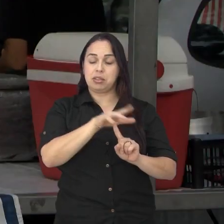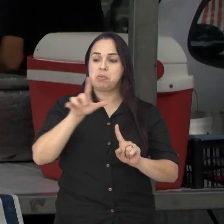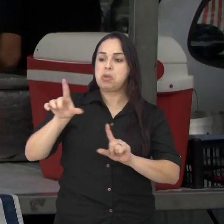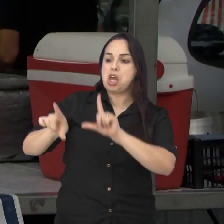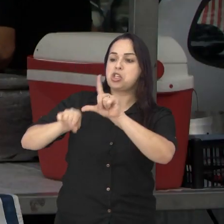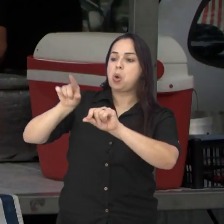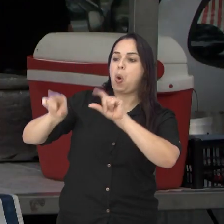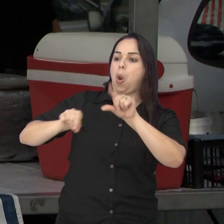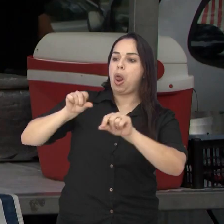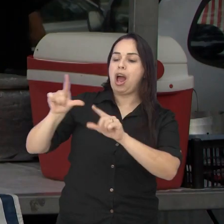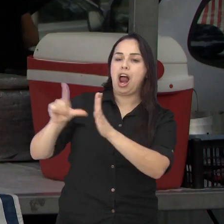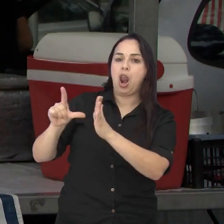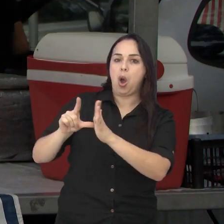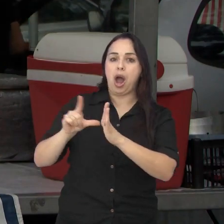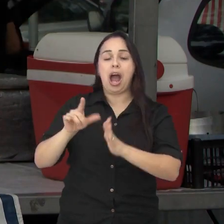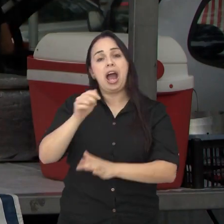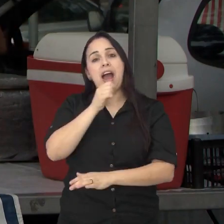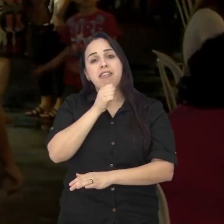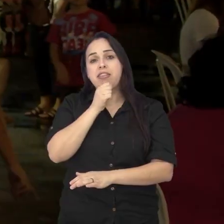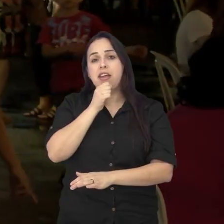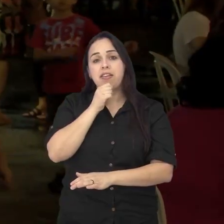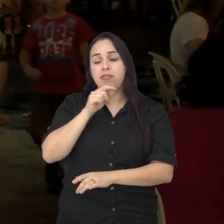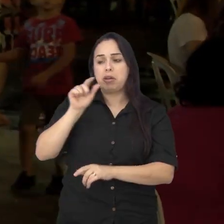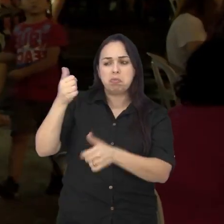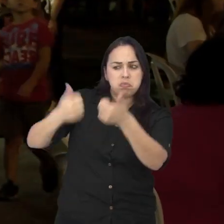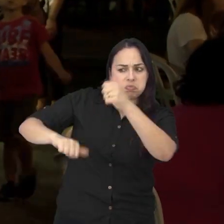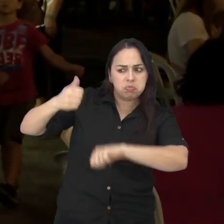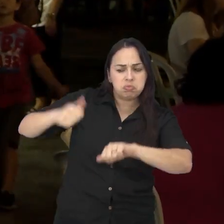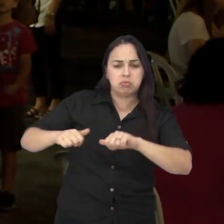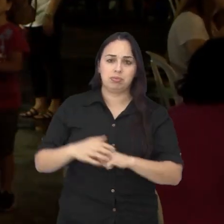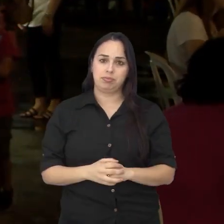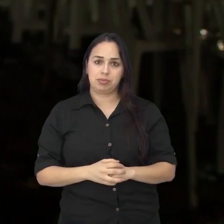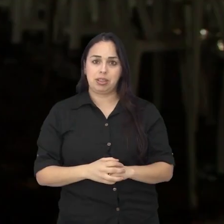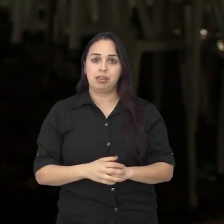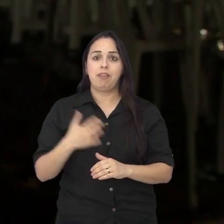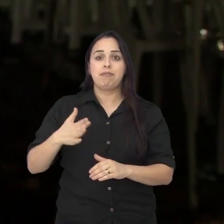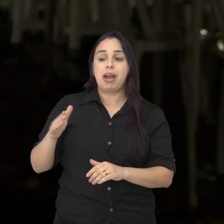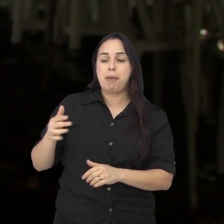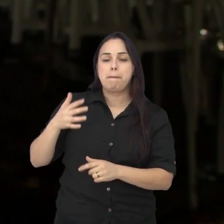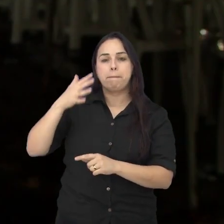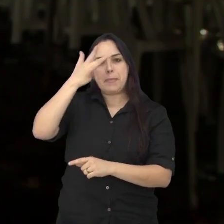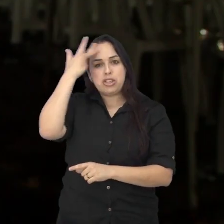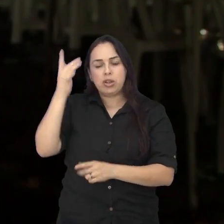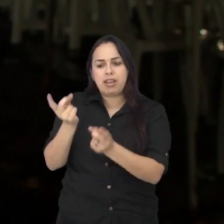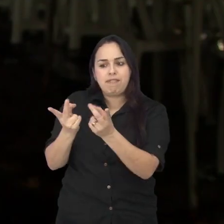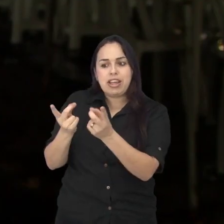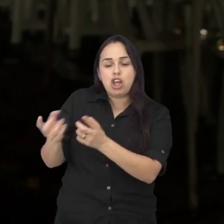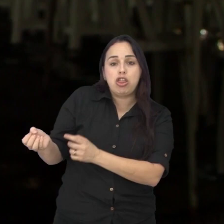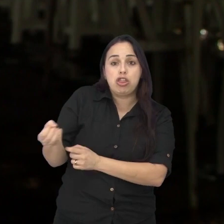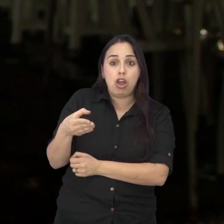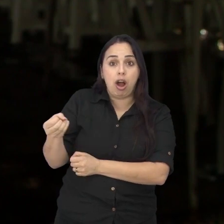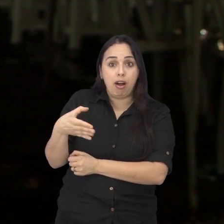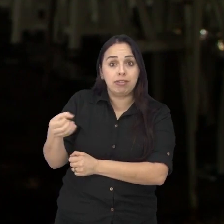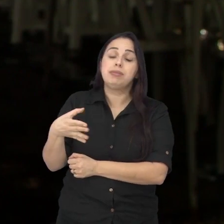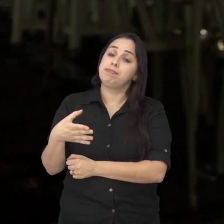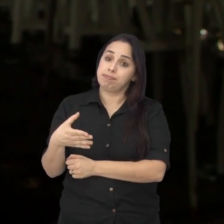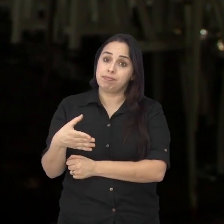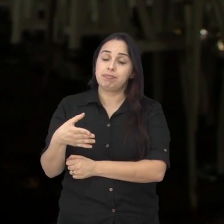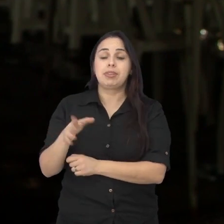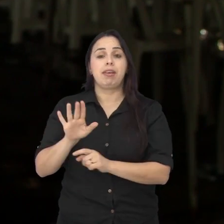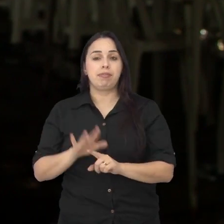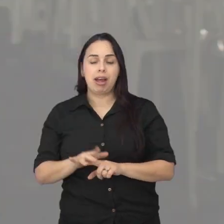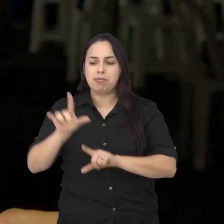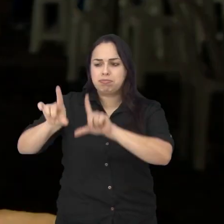a escolha dos comerciantes ainda será definida após uma análise. Vai entrar feirantes novos, tem bastante